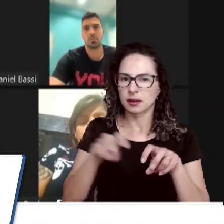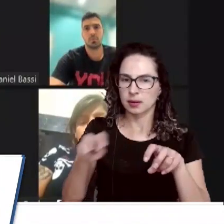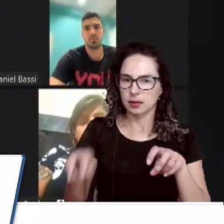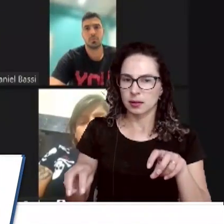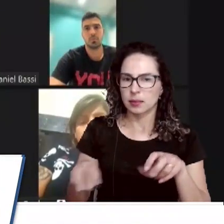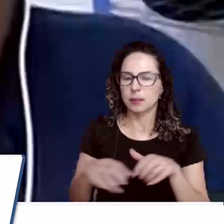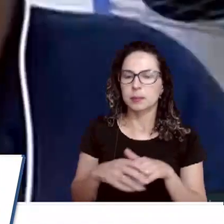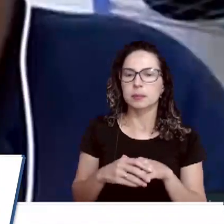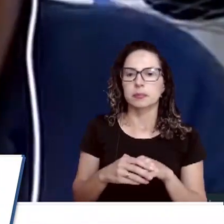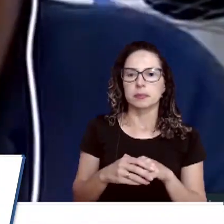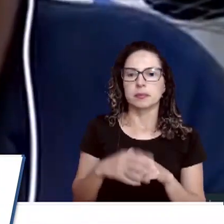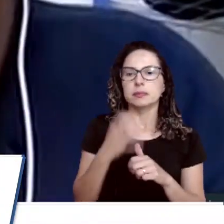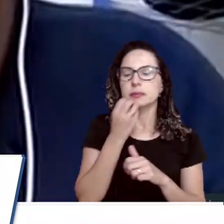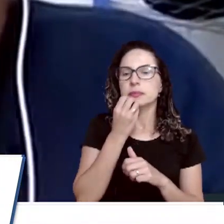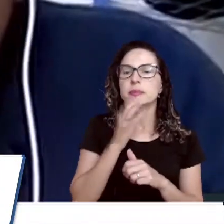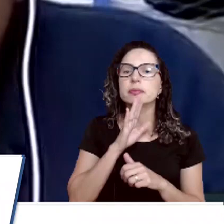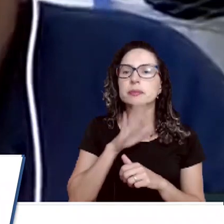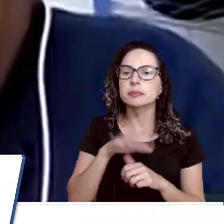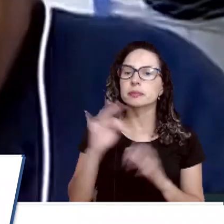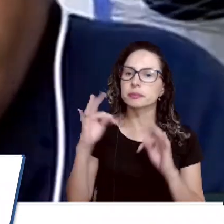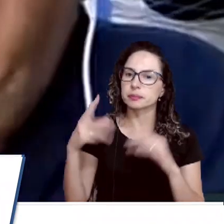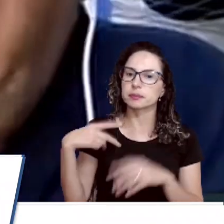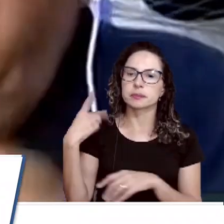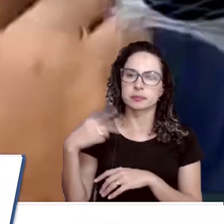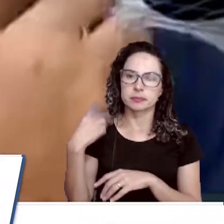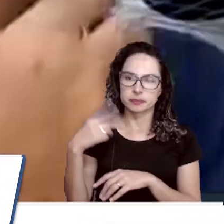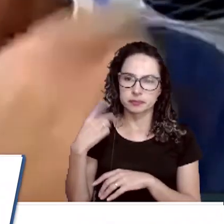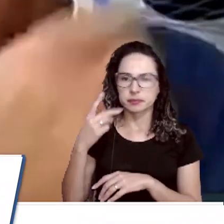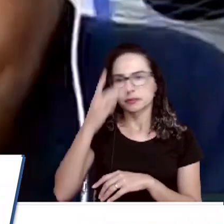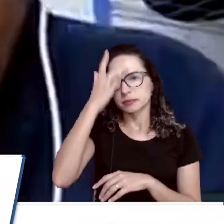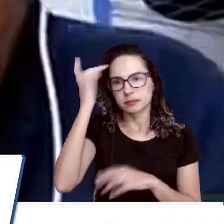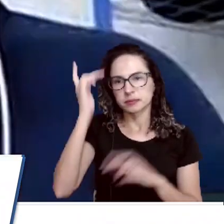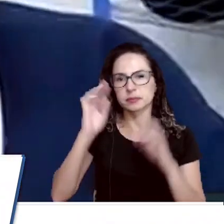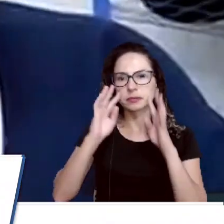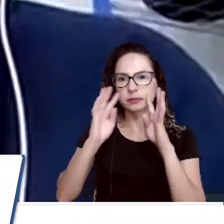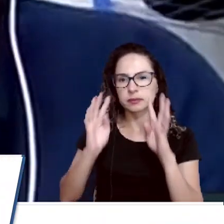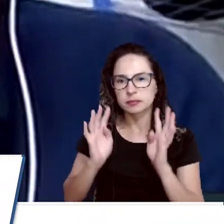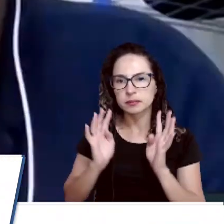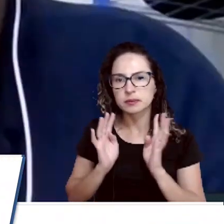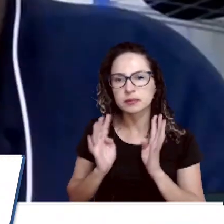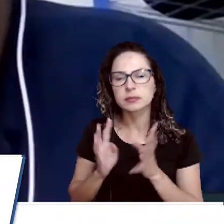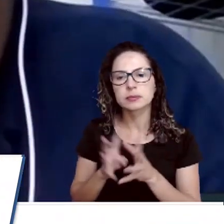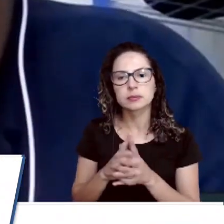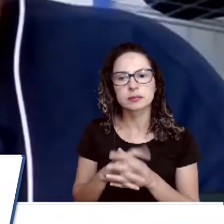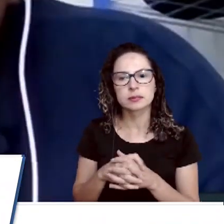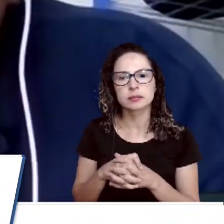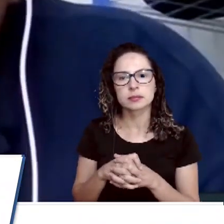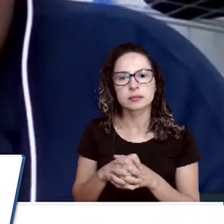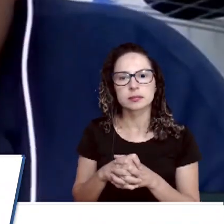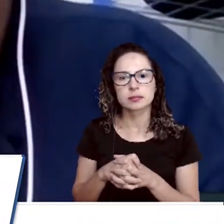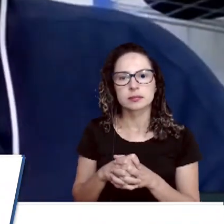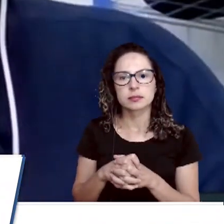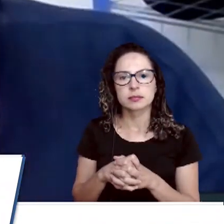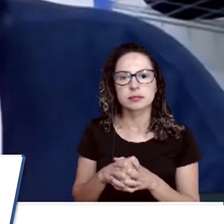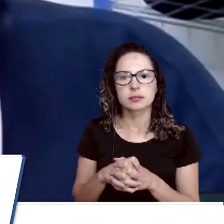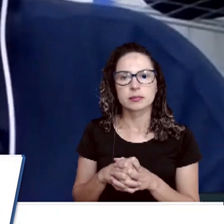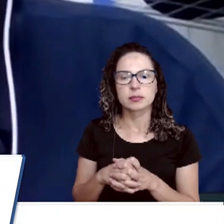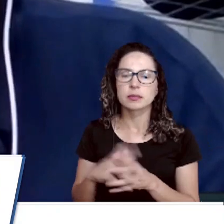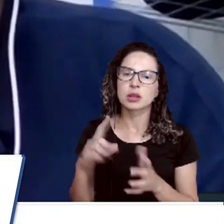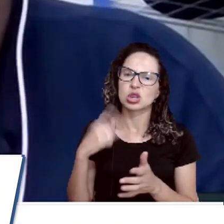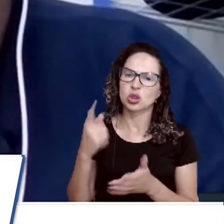boa tarde os vereadores, aqueles que nos assistem. É, é, nós somos obrigados a